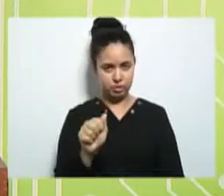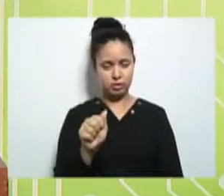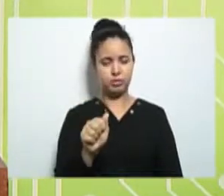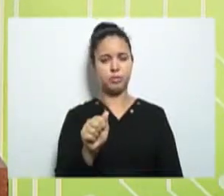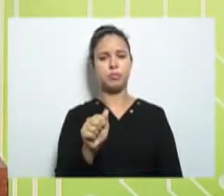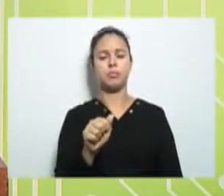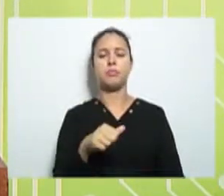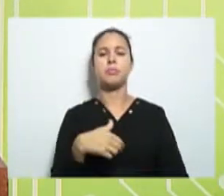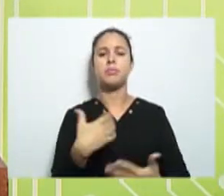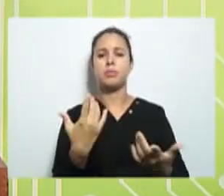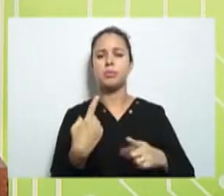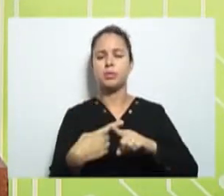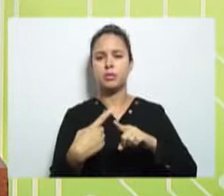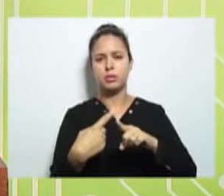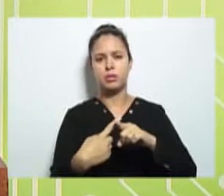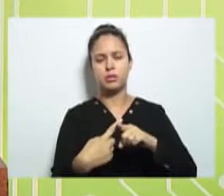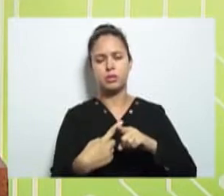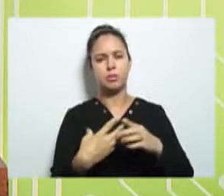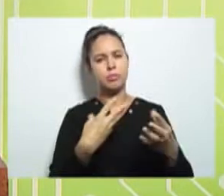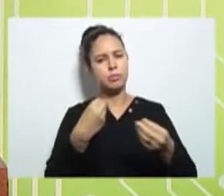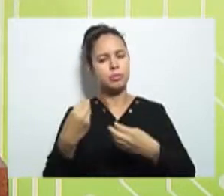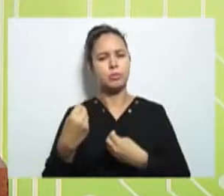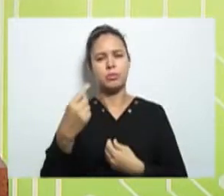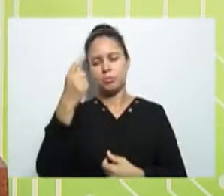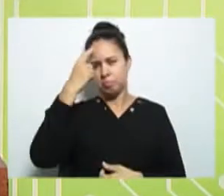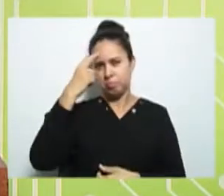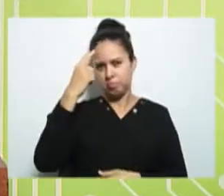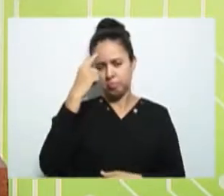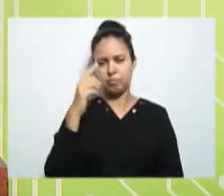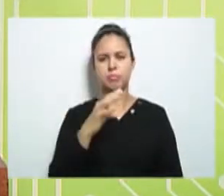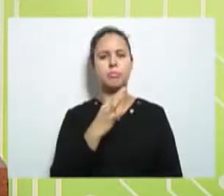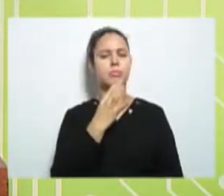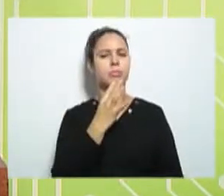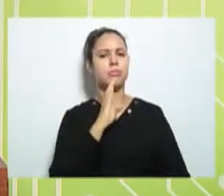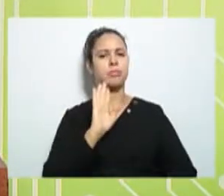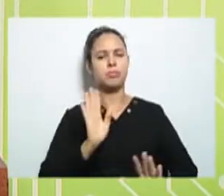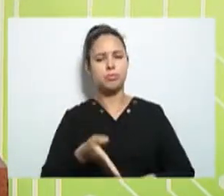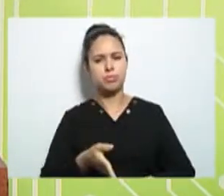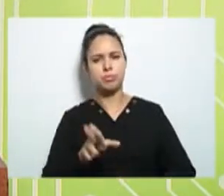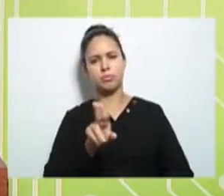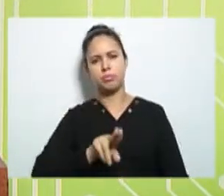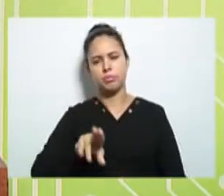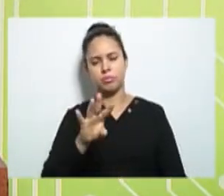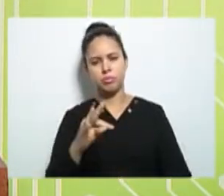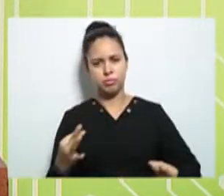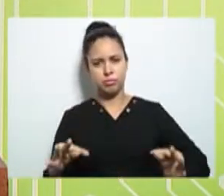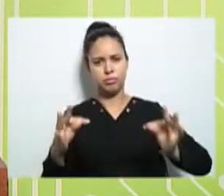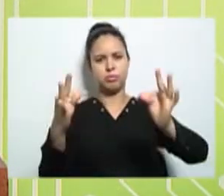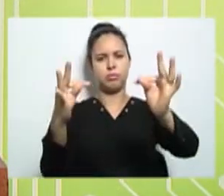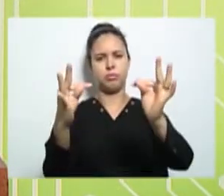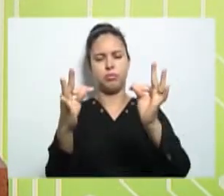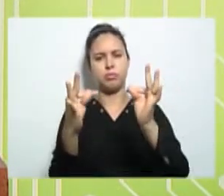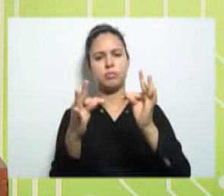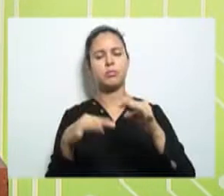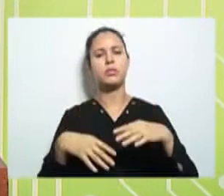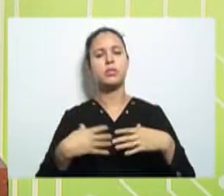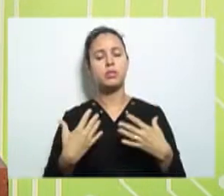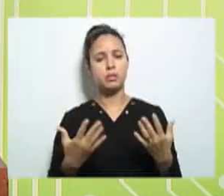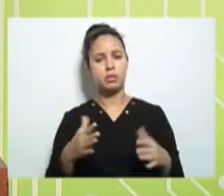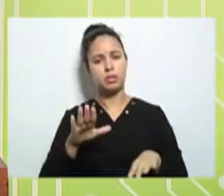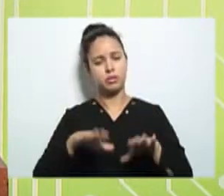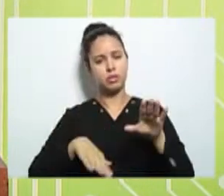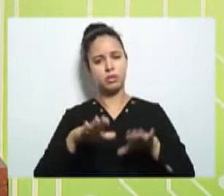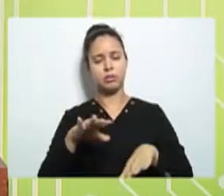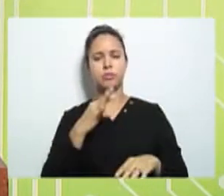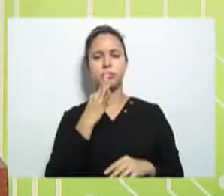já conhece ou pensa que conhece a utilização de recursos de tecnologia e às vezes a gente vê que não é bem isso, né? Às vezes nosso